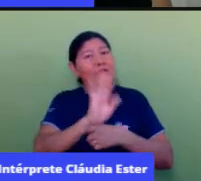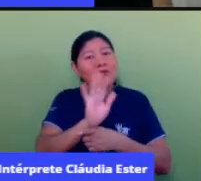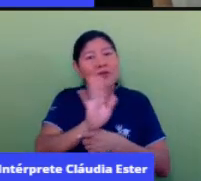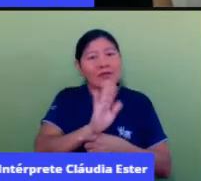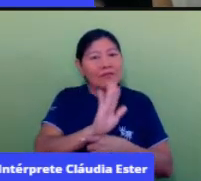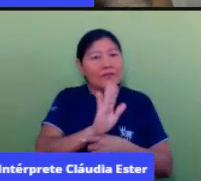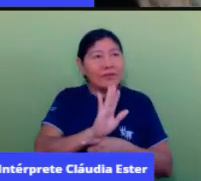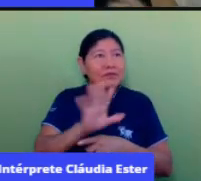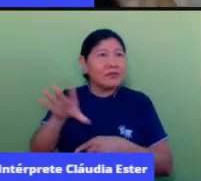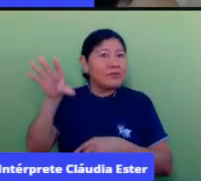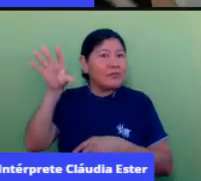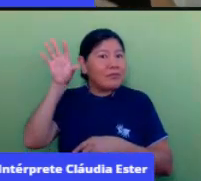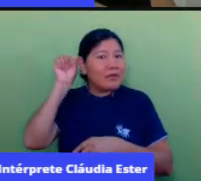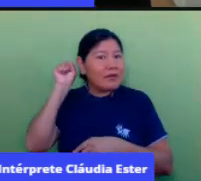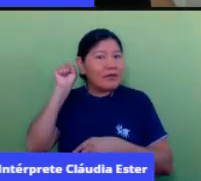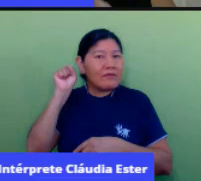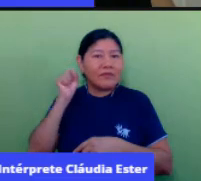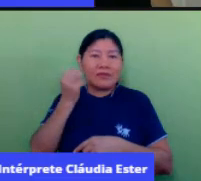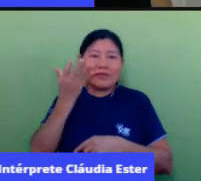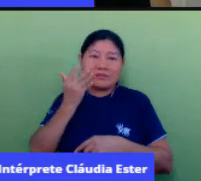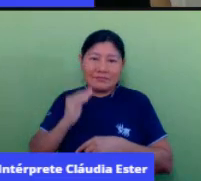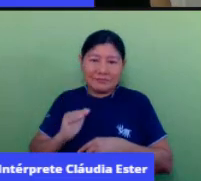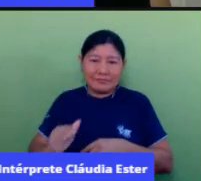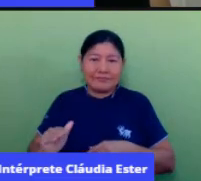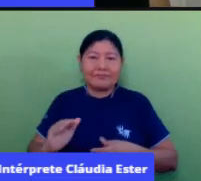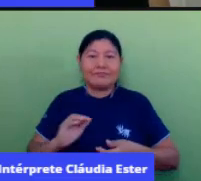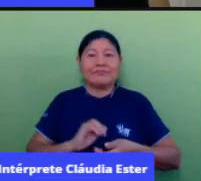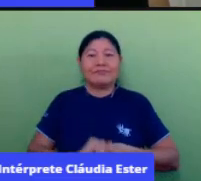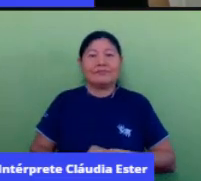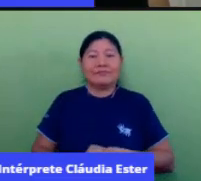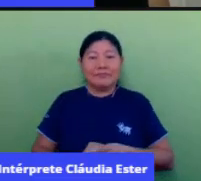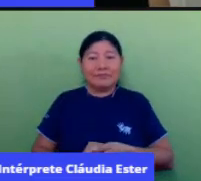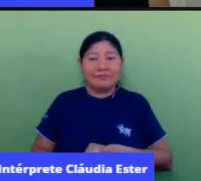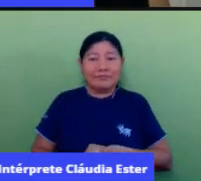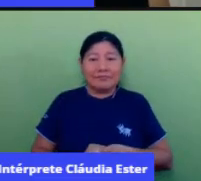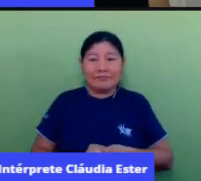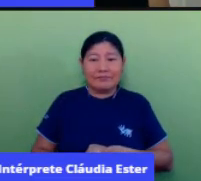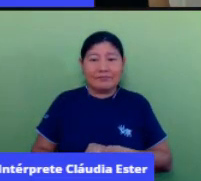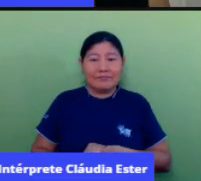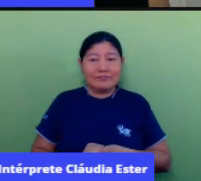Daí pode passar, para a gente já fazer o gancho, por favor.